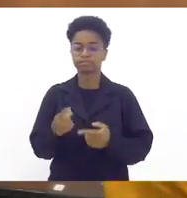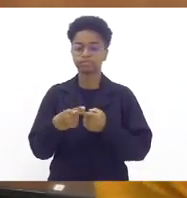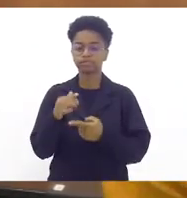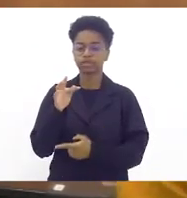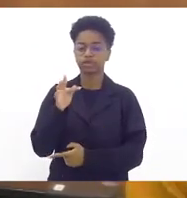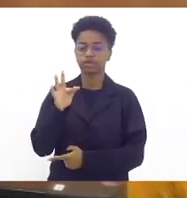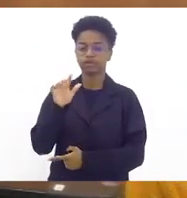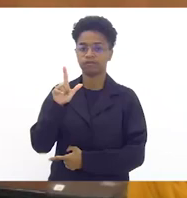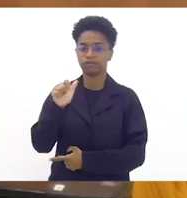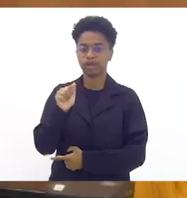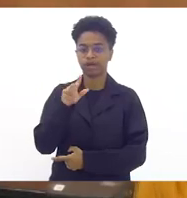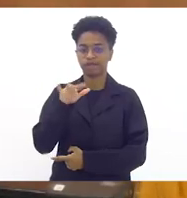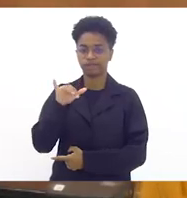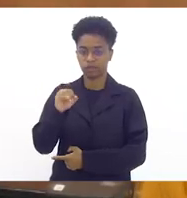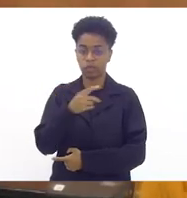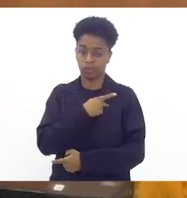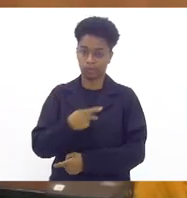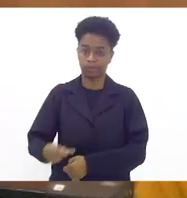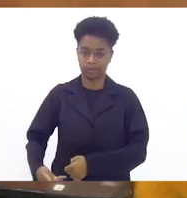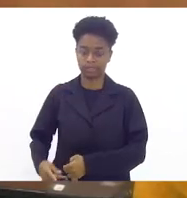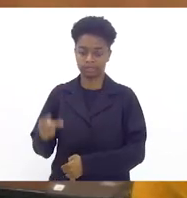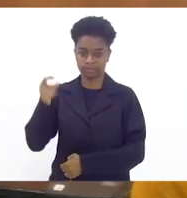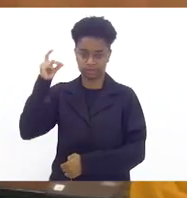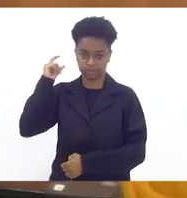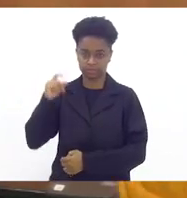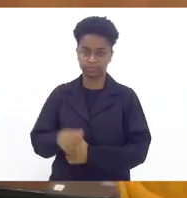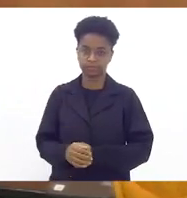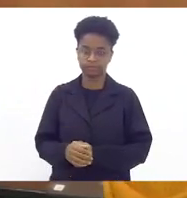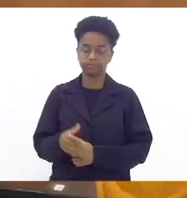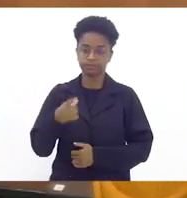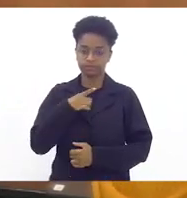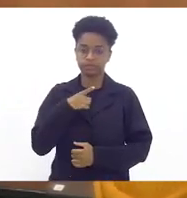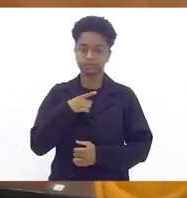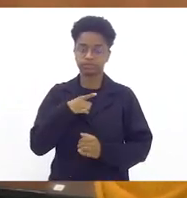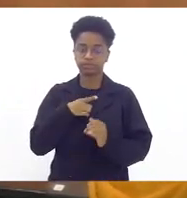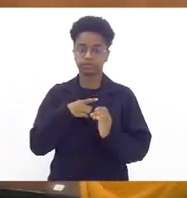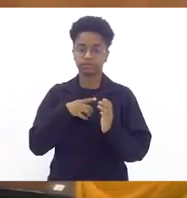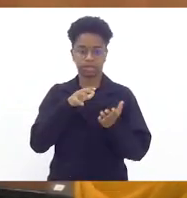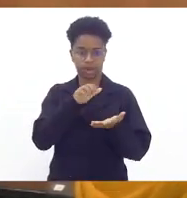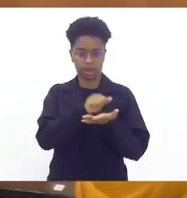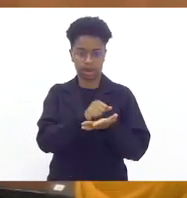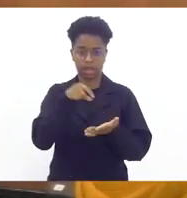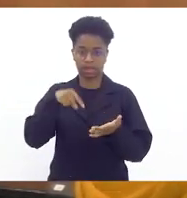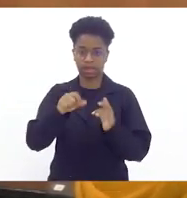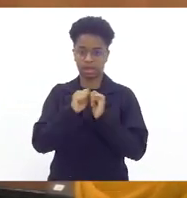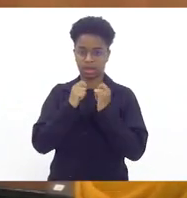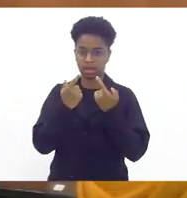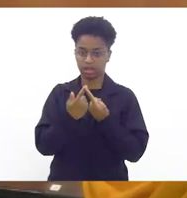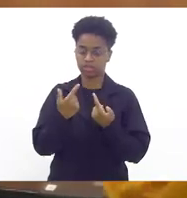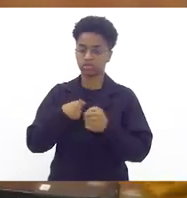Serafini, deputado, estava na presidência. Está nos anais da LERJ, recomendo que todos